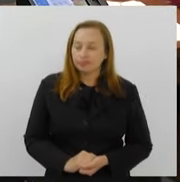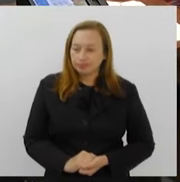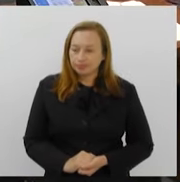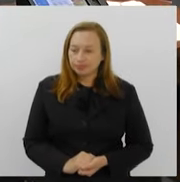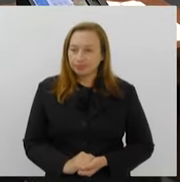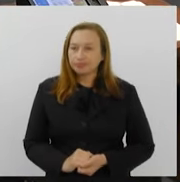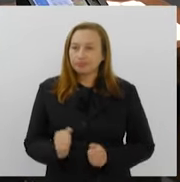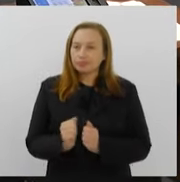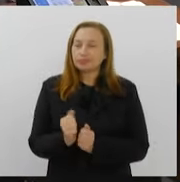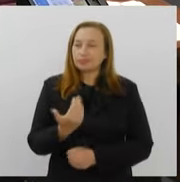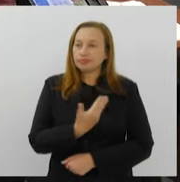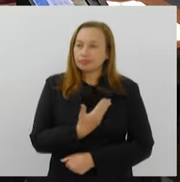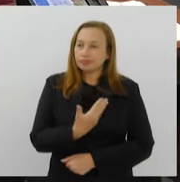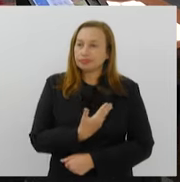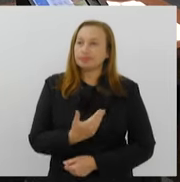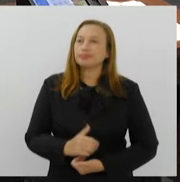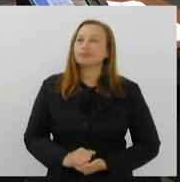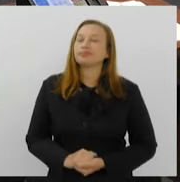Junto aqui com meu amigo